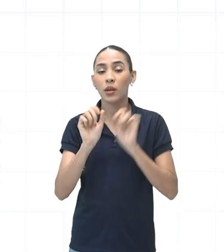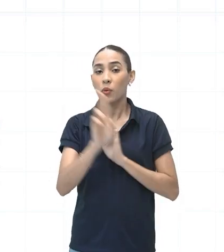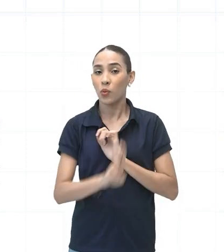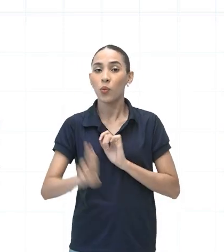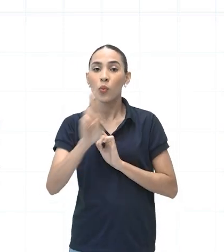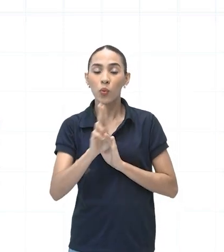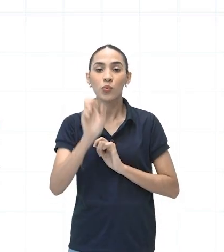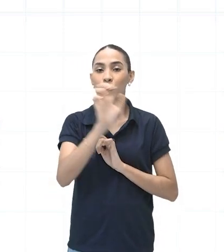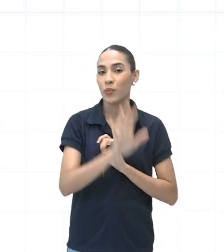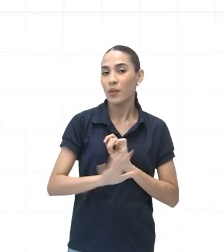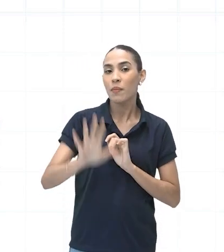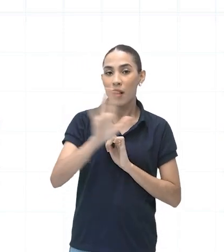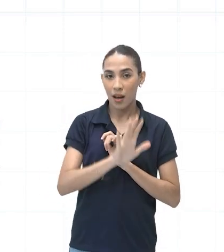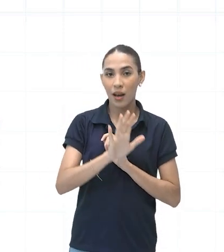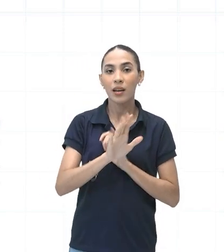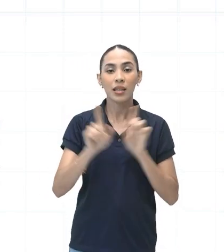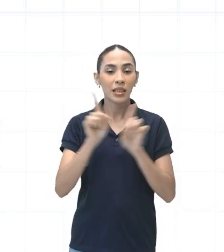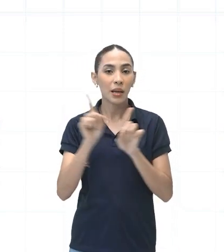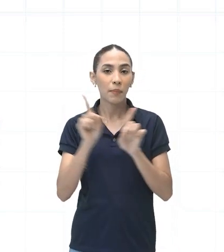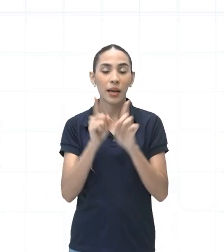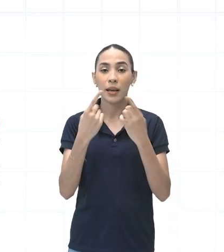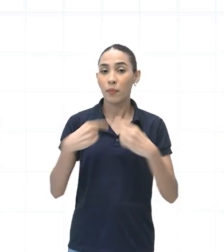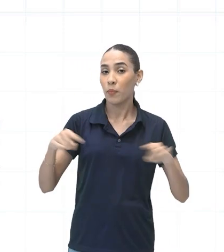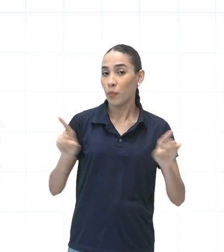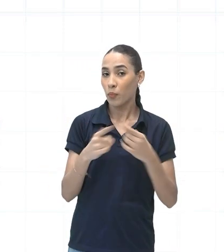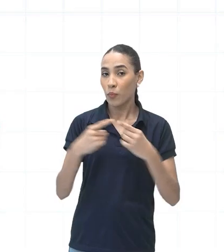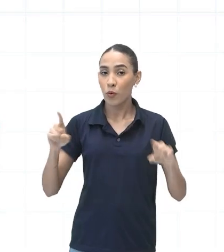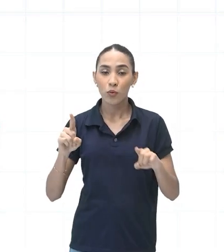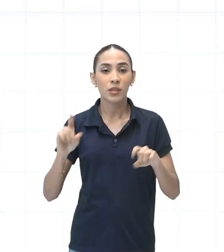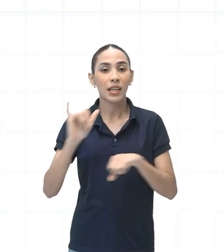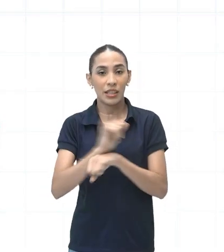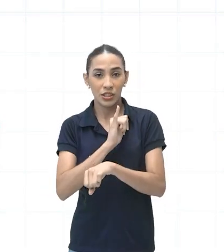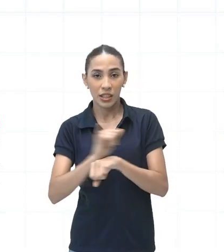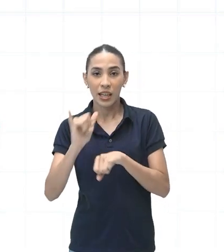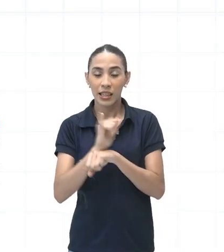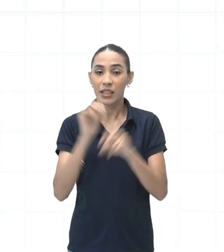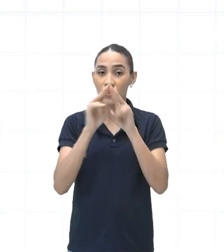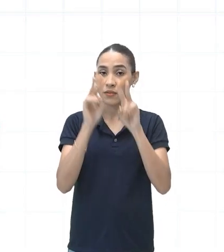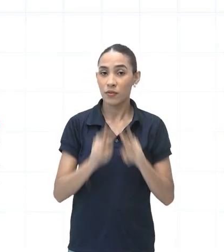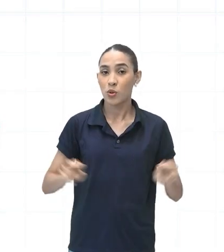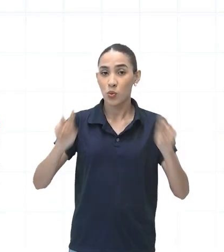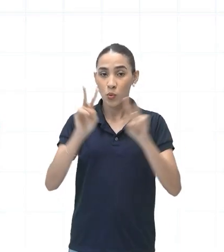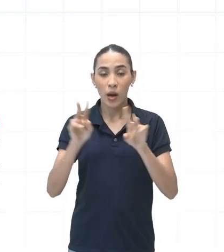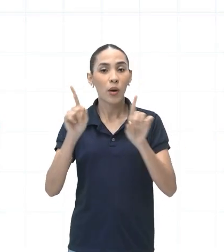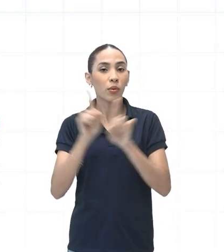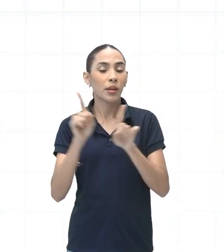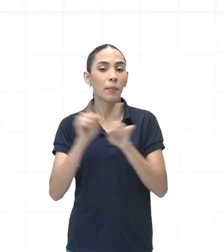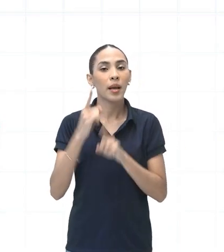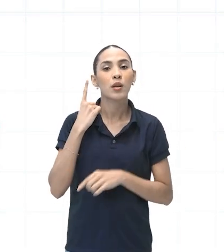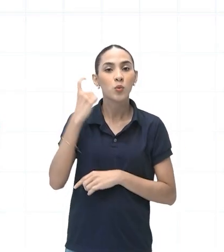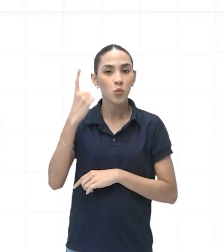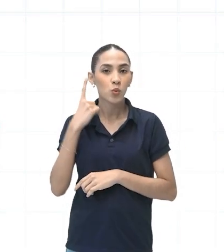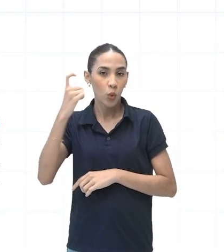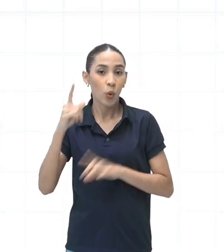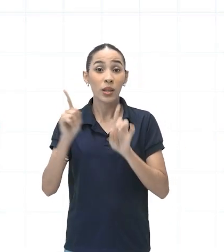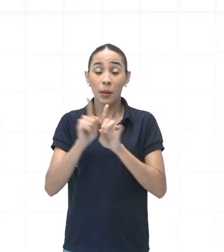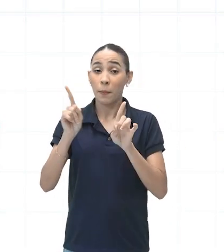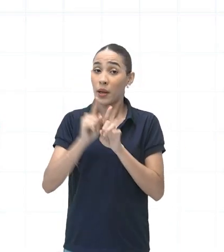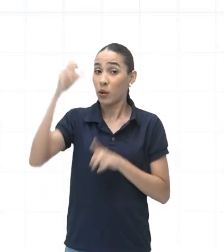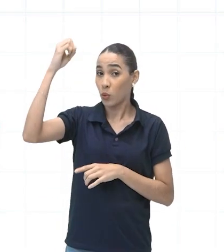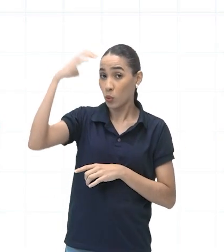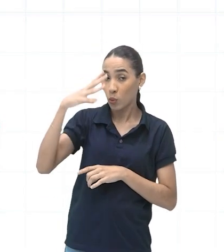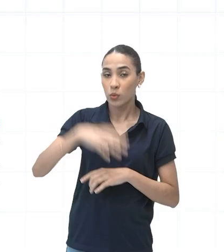usos de imagens, música, recursos audiovisuais e efeitos sonoros e luminosos.